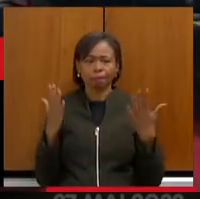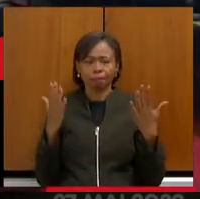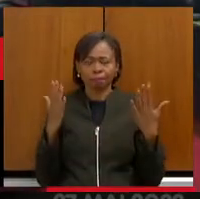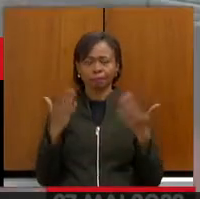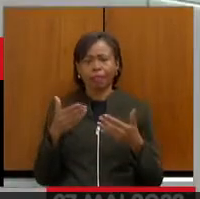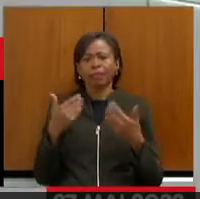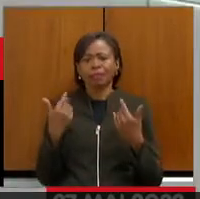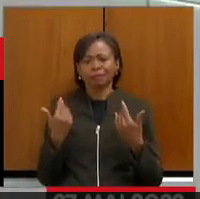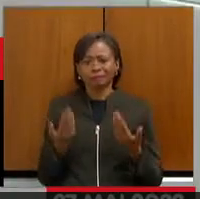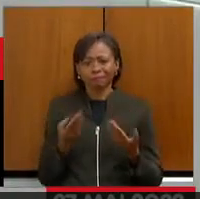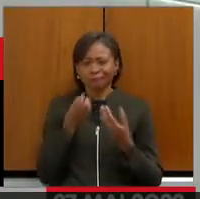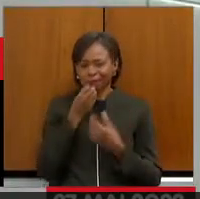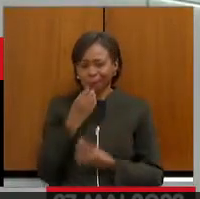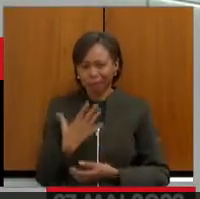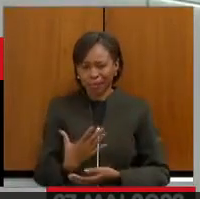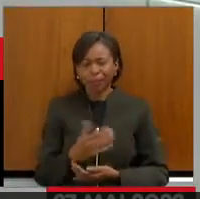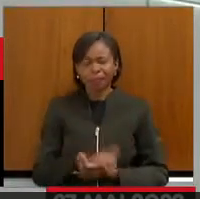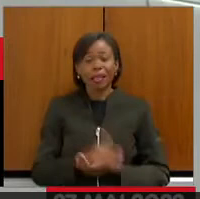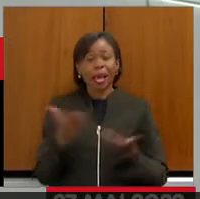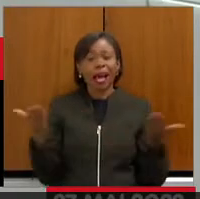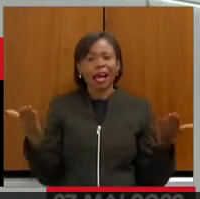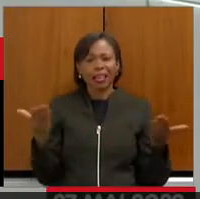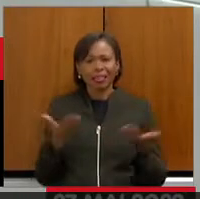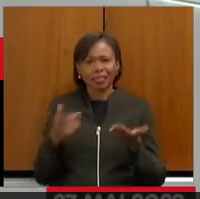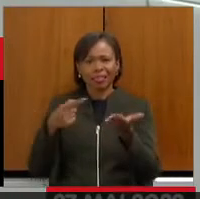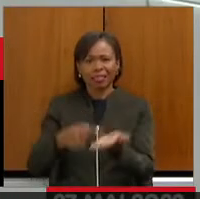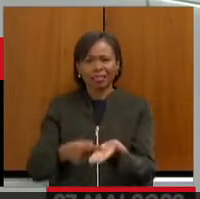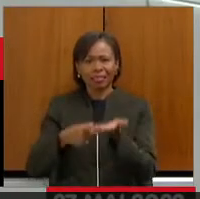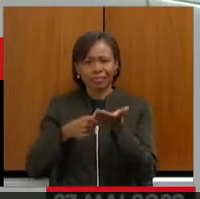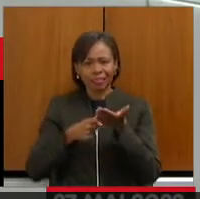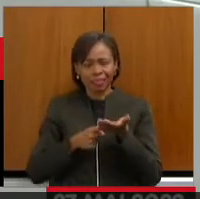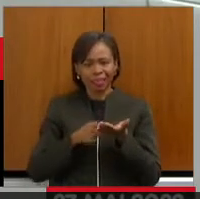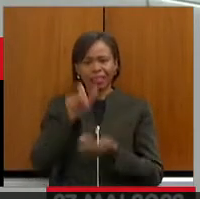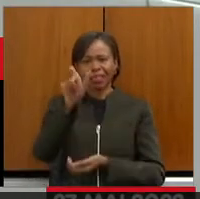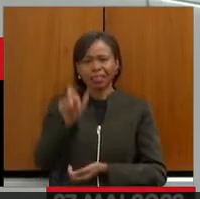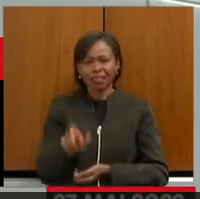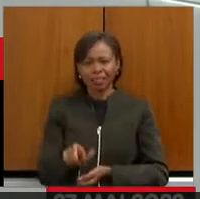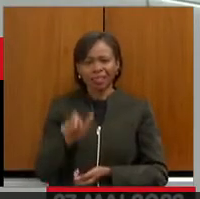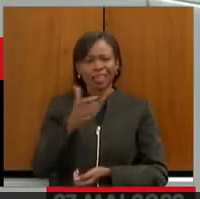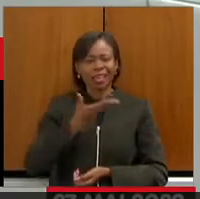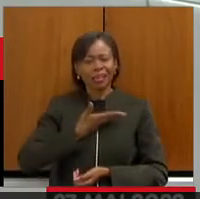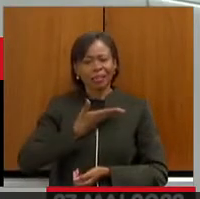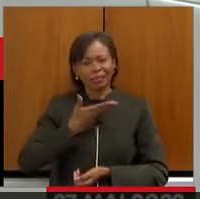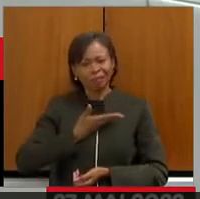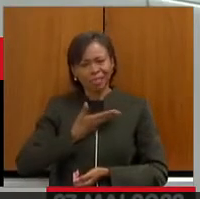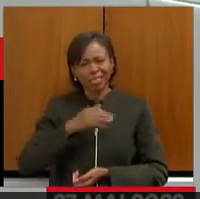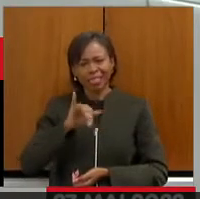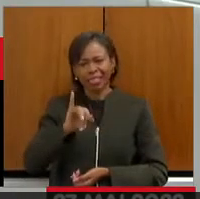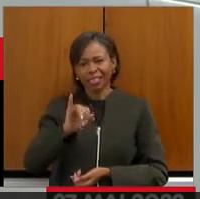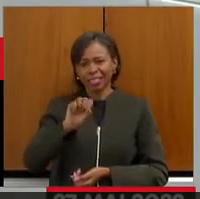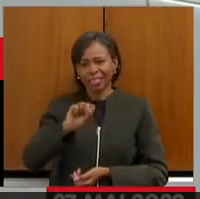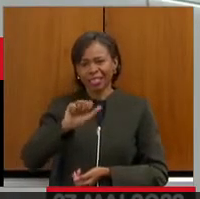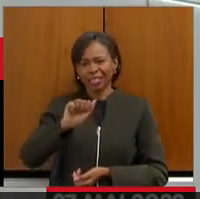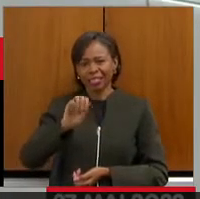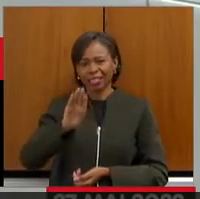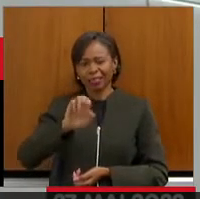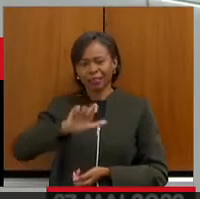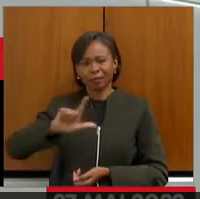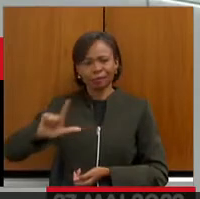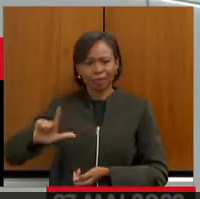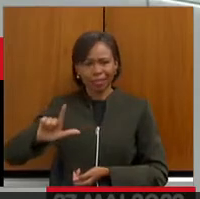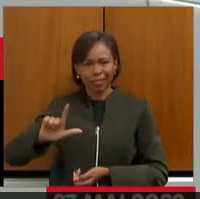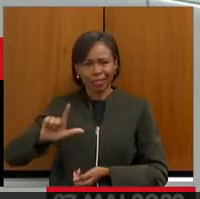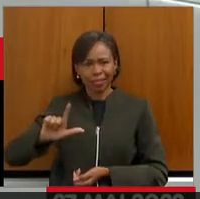é muito bem convidamos agora a senhora querida amiga Isabel Cristina de Lima